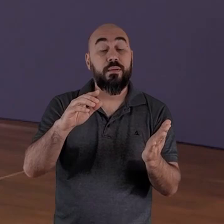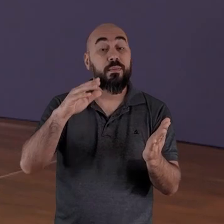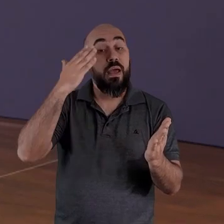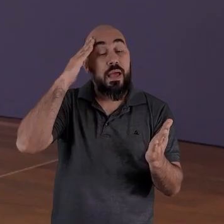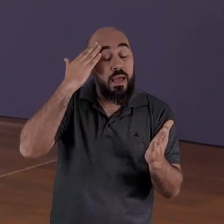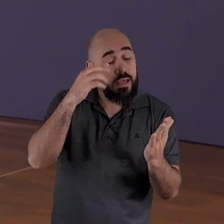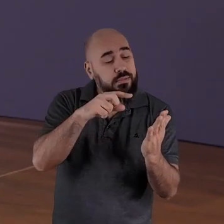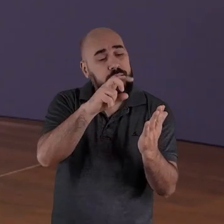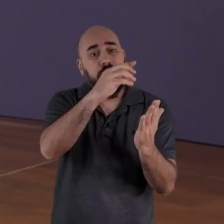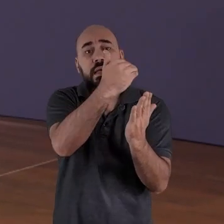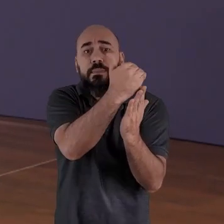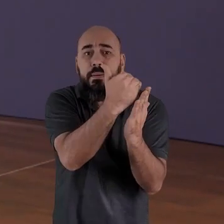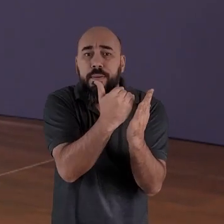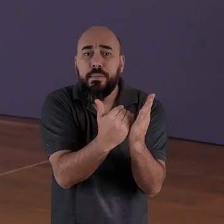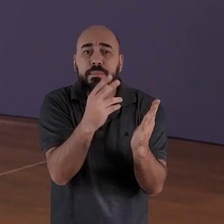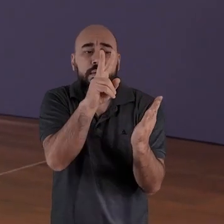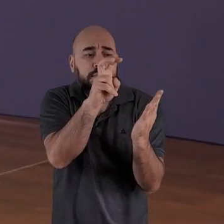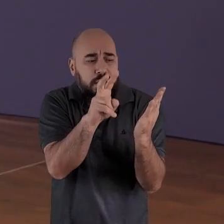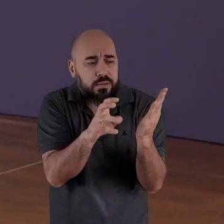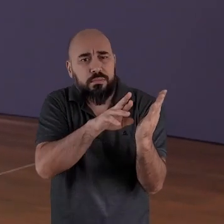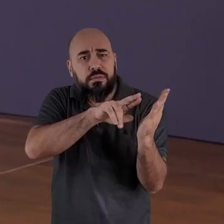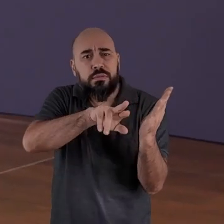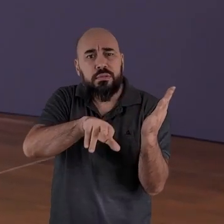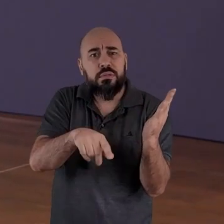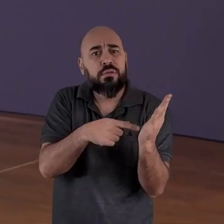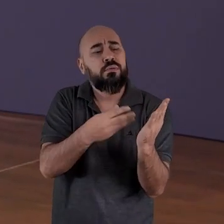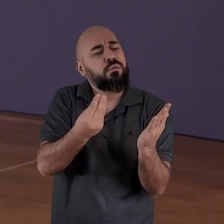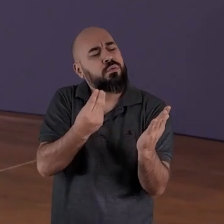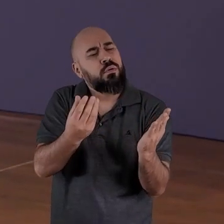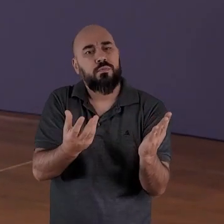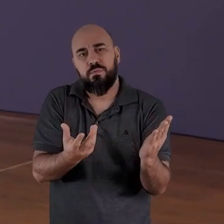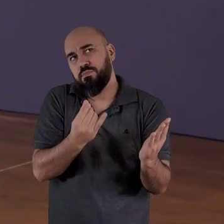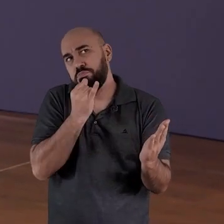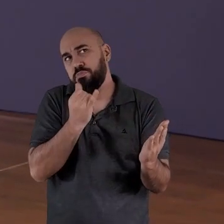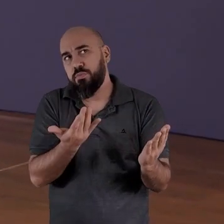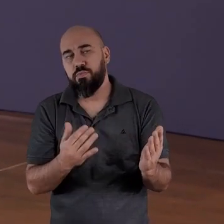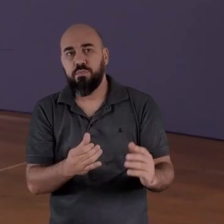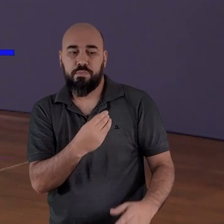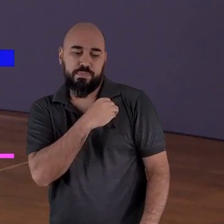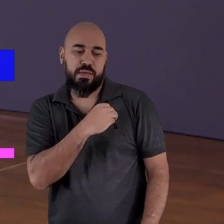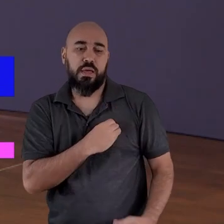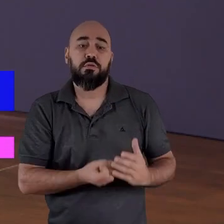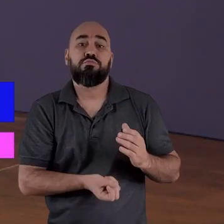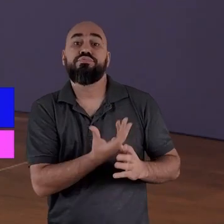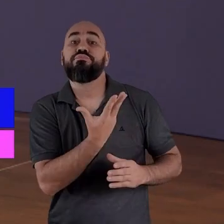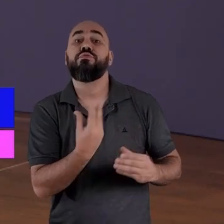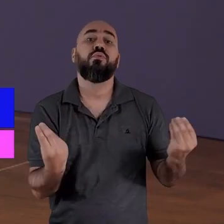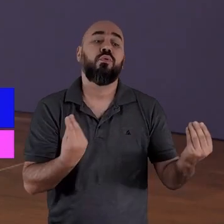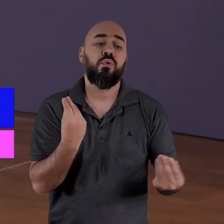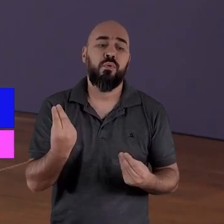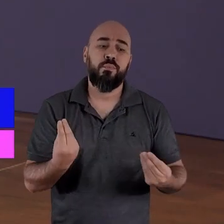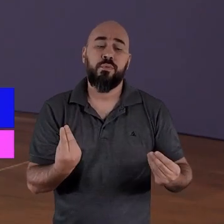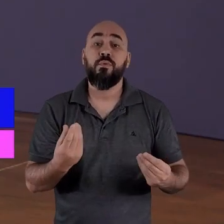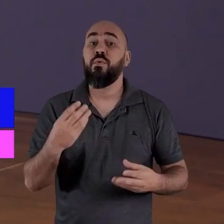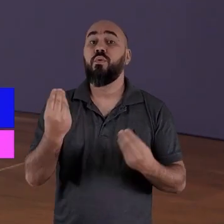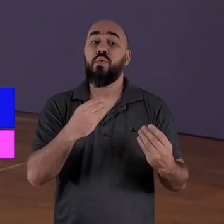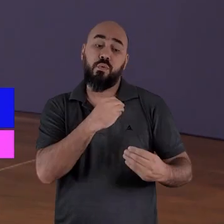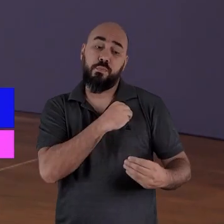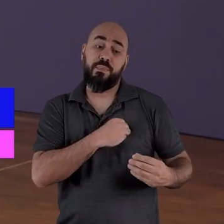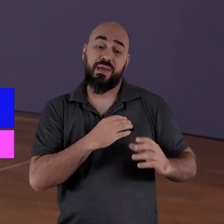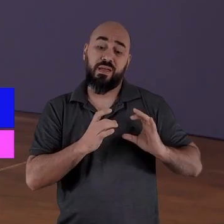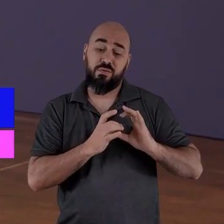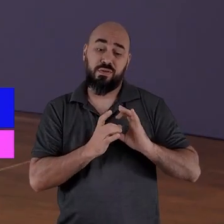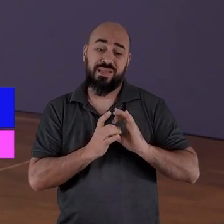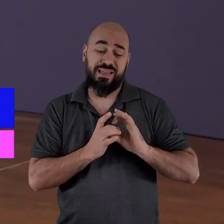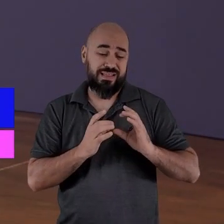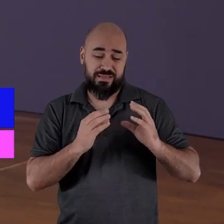pouco mais sobre a palavra de Deus. Como surgiu o pecado, como podemos nos libertar do pecado,